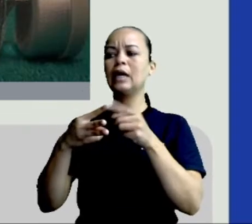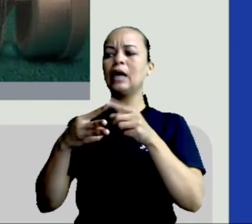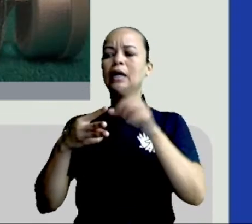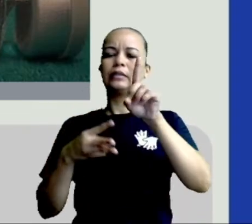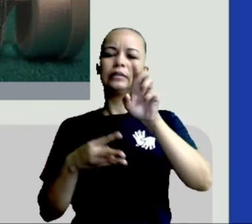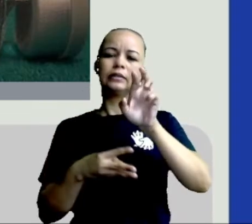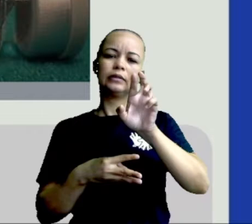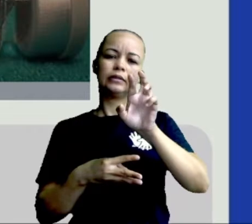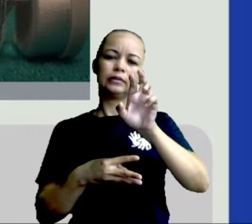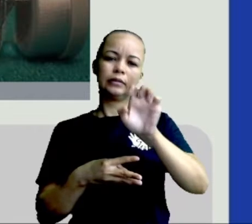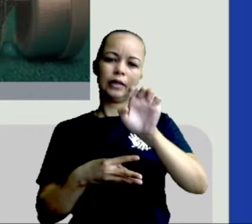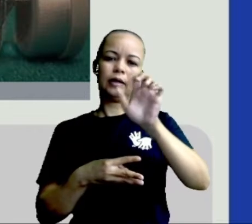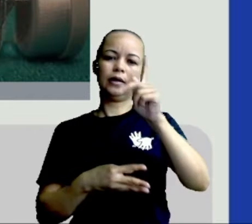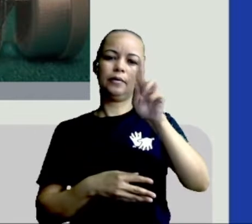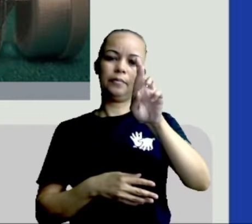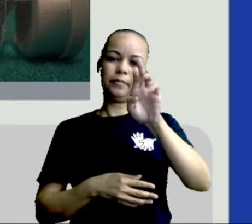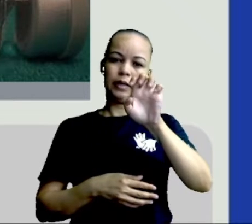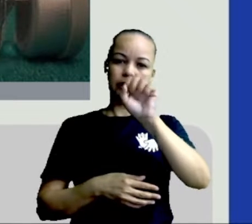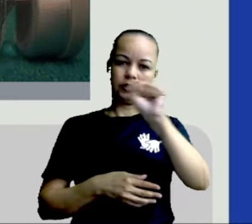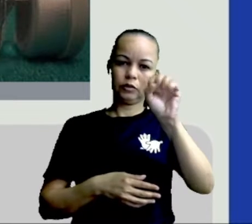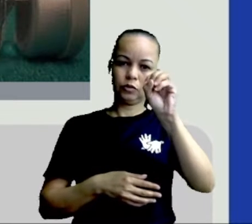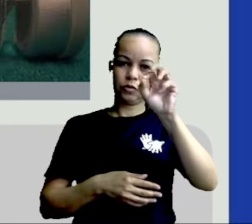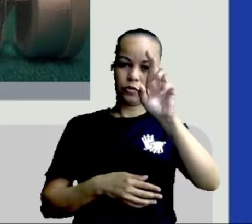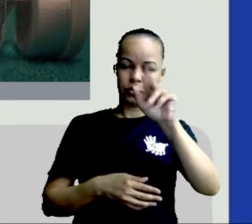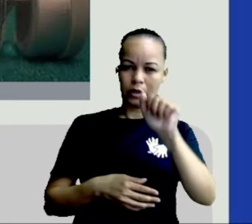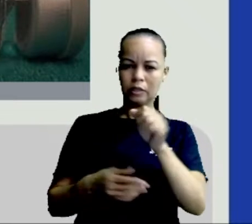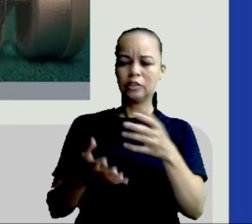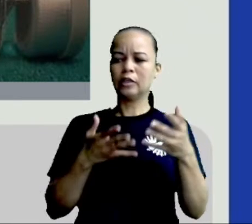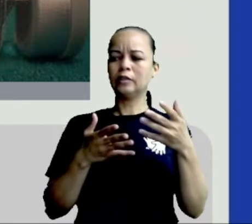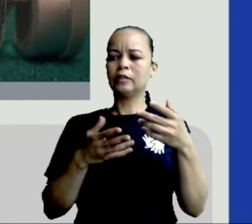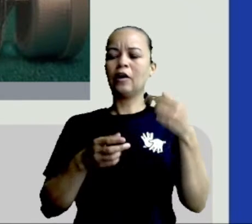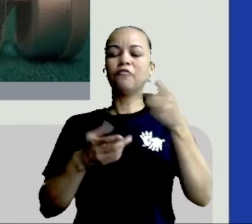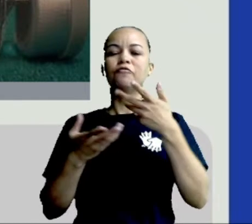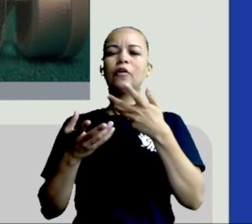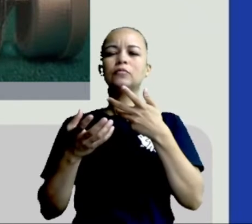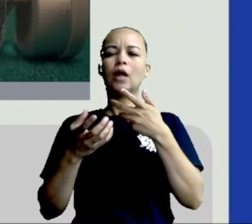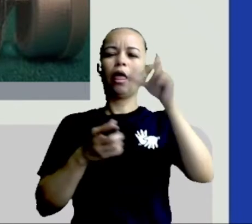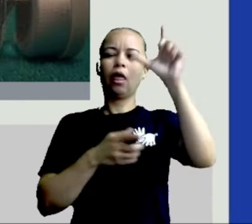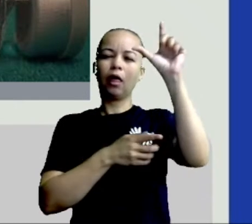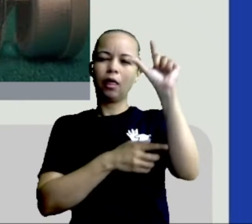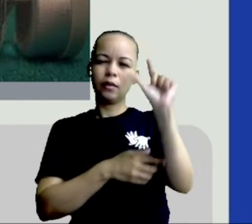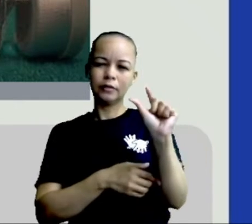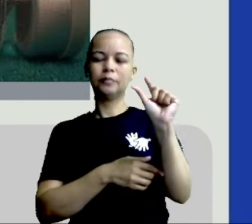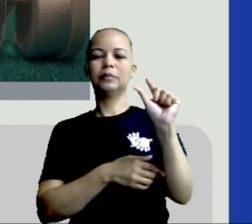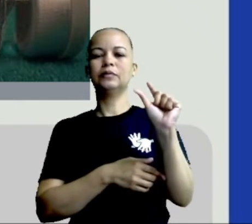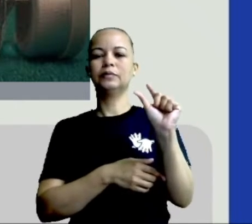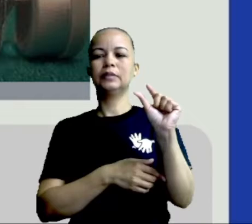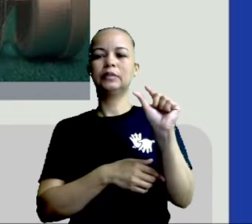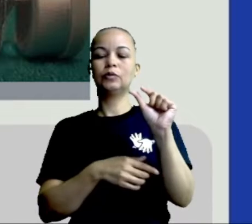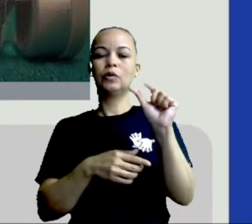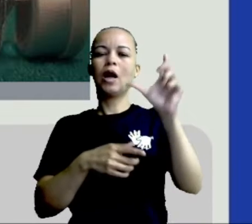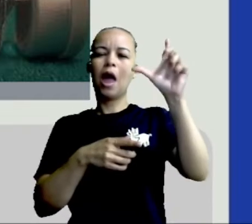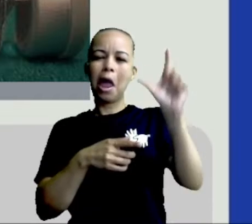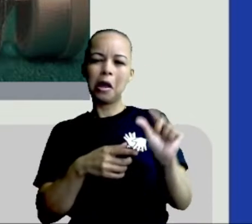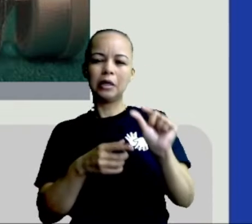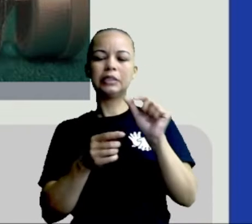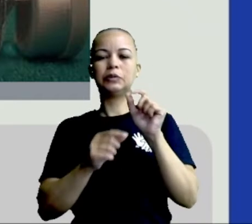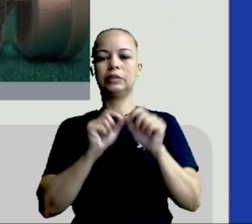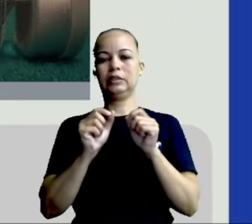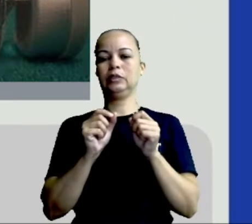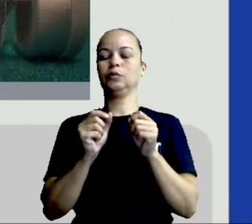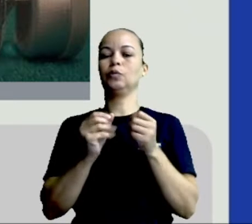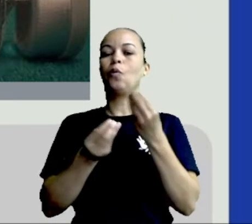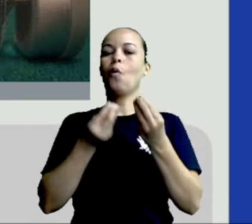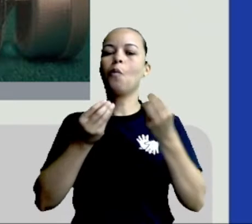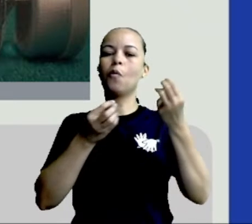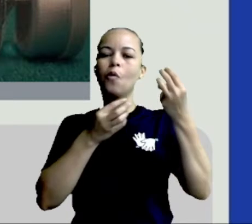depressoras? Essas substâncias depressoras, elas vão estar diminuindo, certo? Reduzindo a